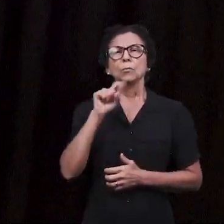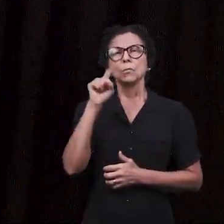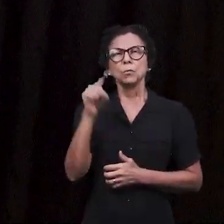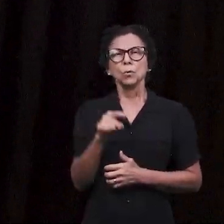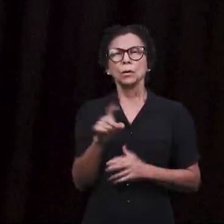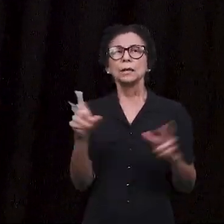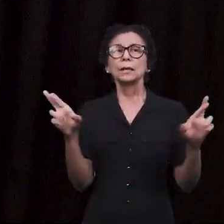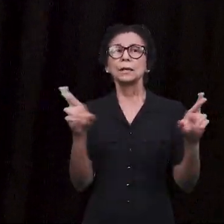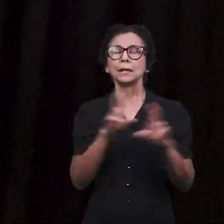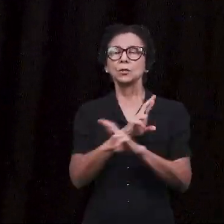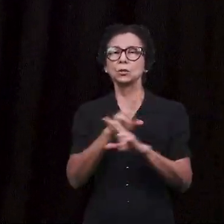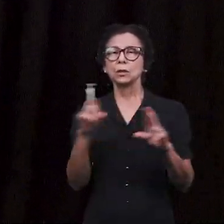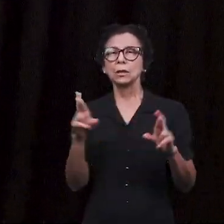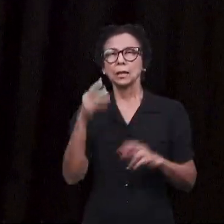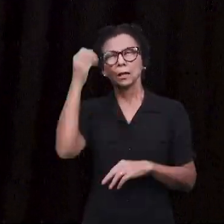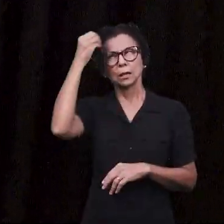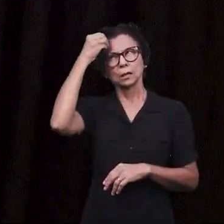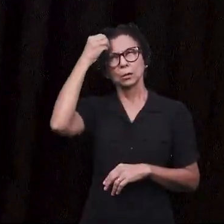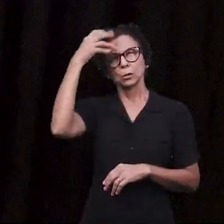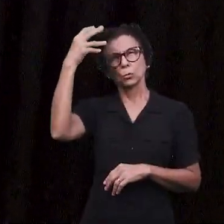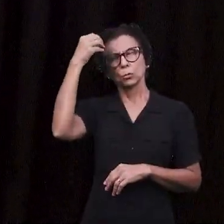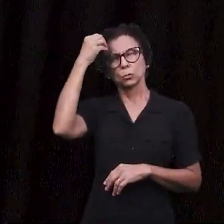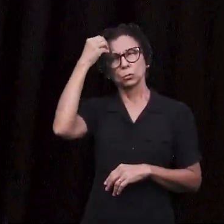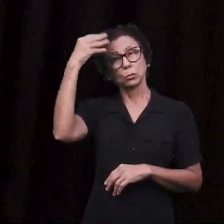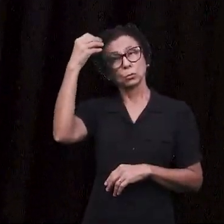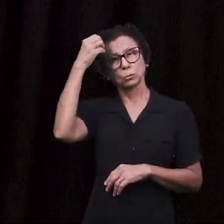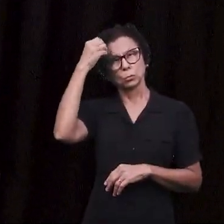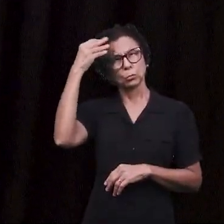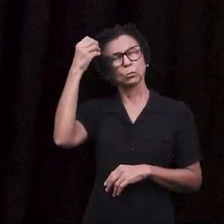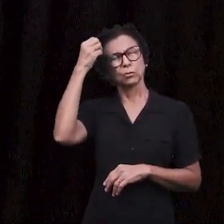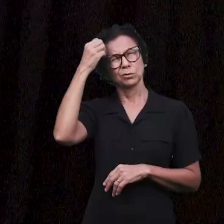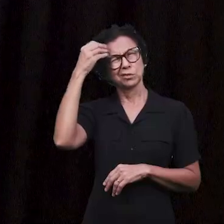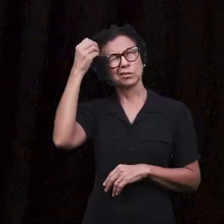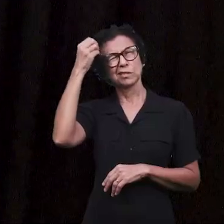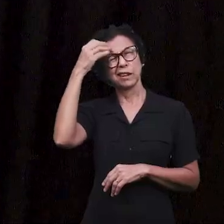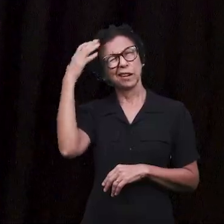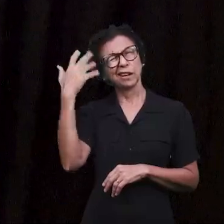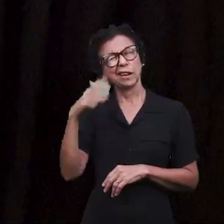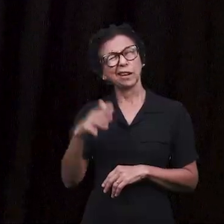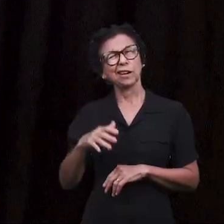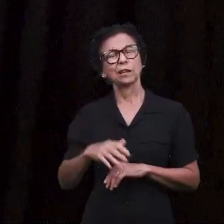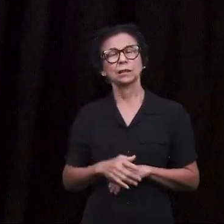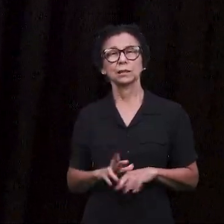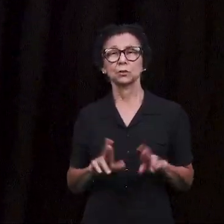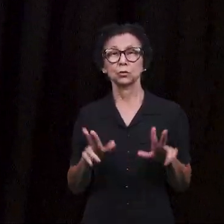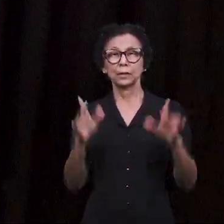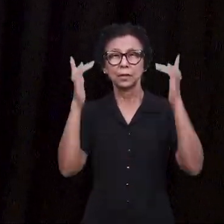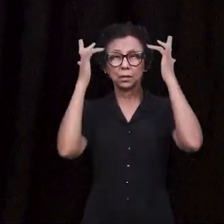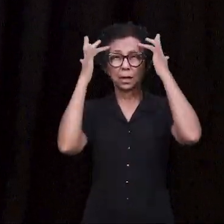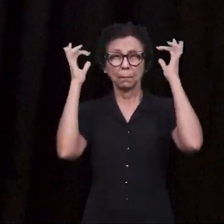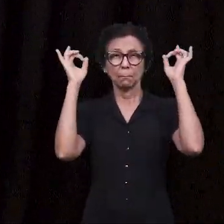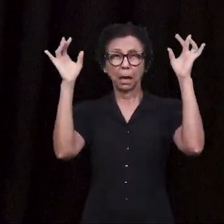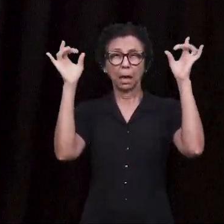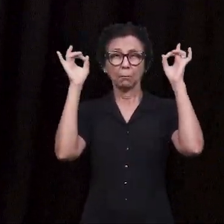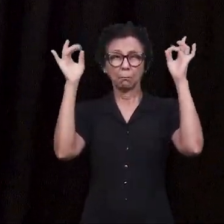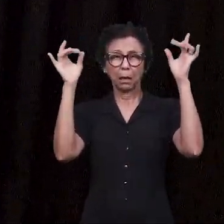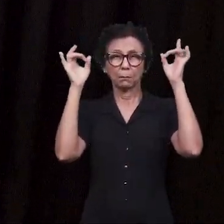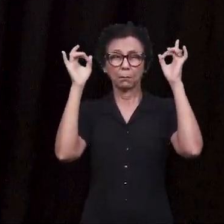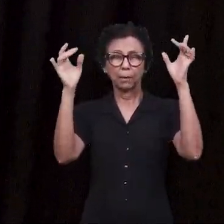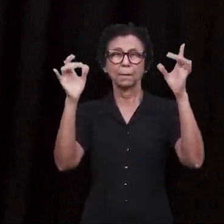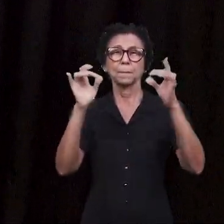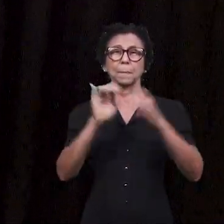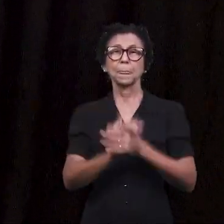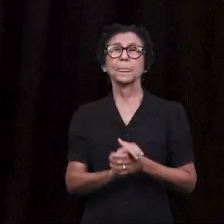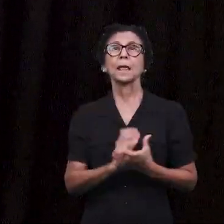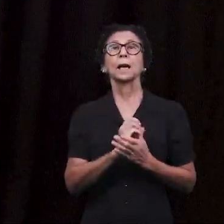cabeça. Além da dor de cabeça, então, o sinal característico da doença